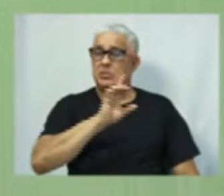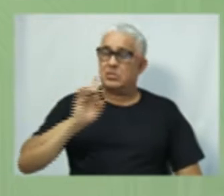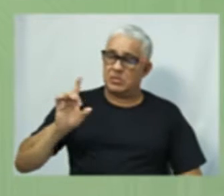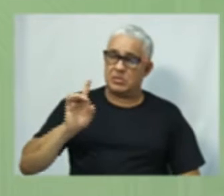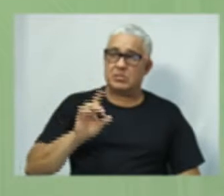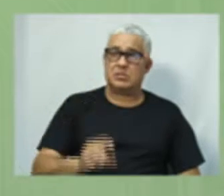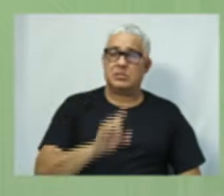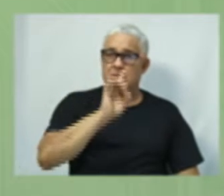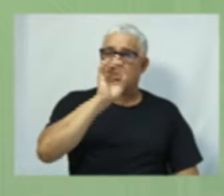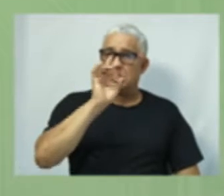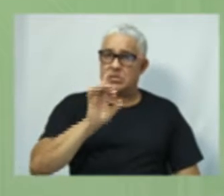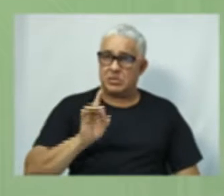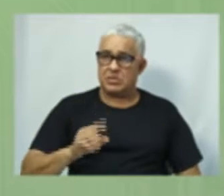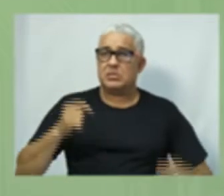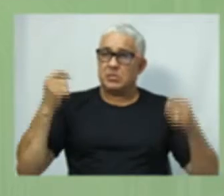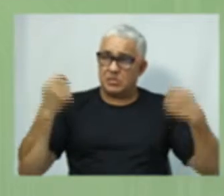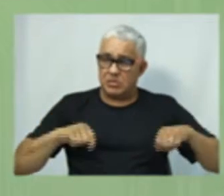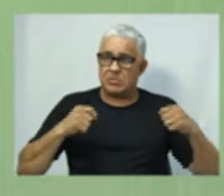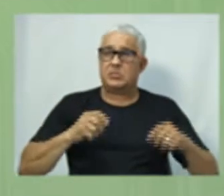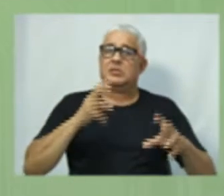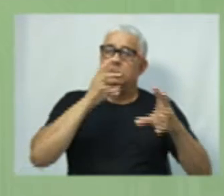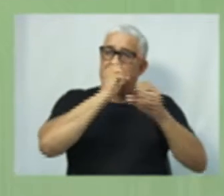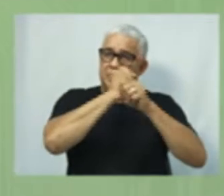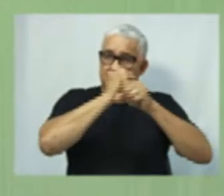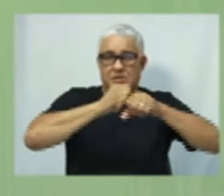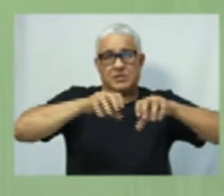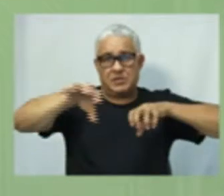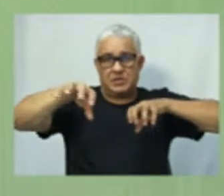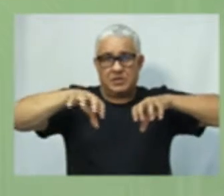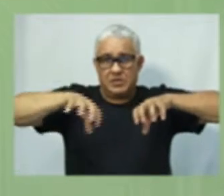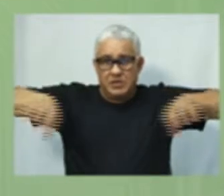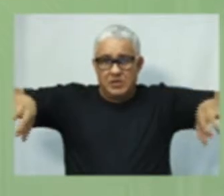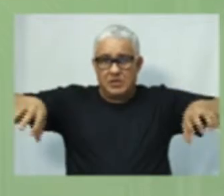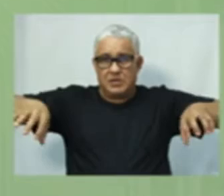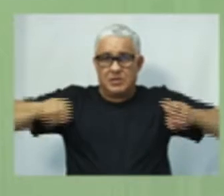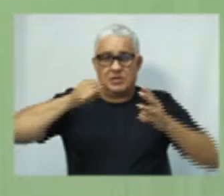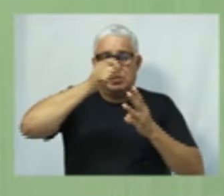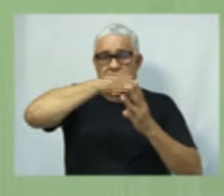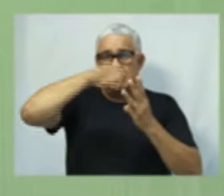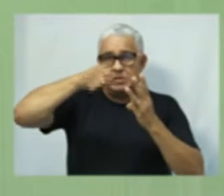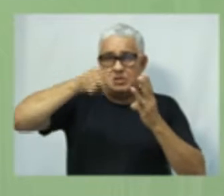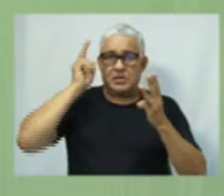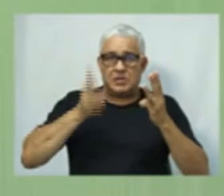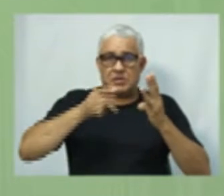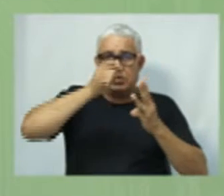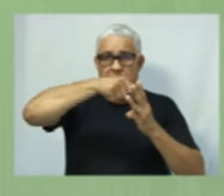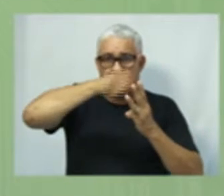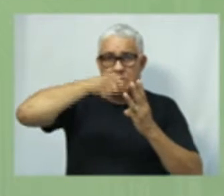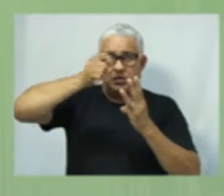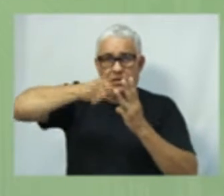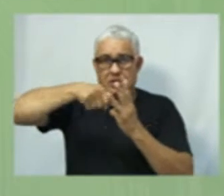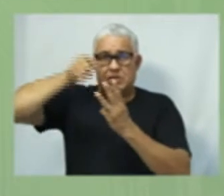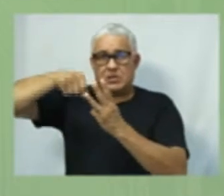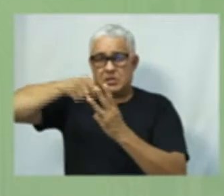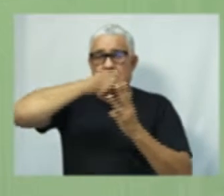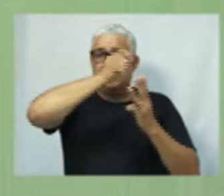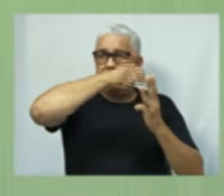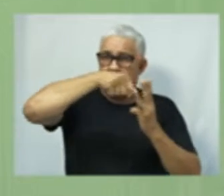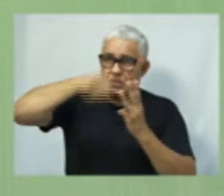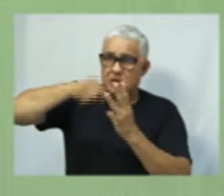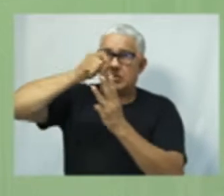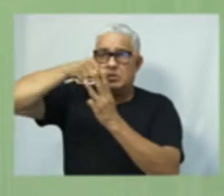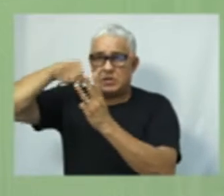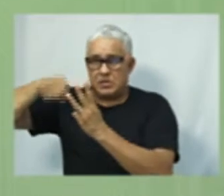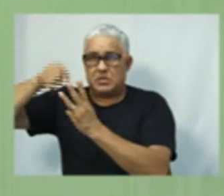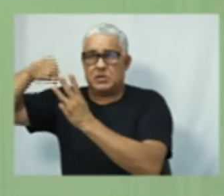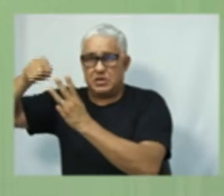desses impostos terá que ser feito cálculo separado a cada 3 meses. E, como é cada 3 meses, um ano